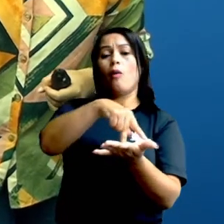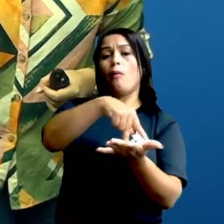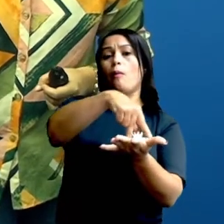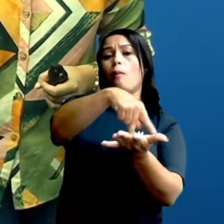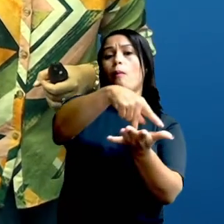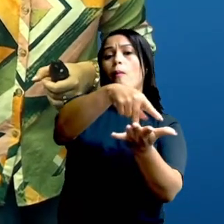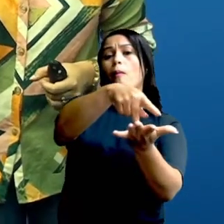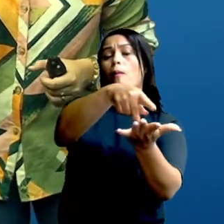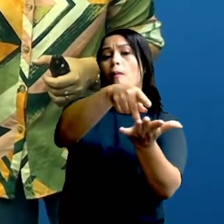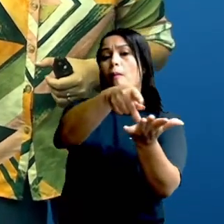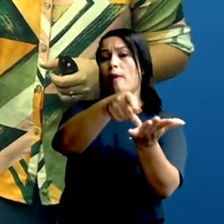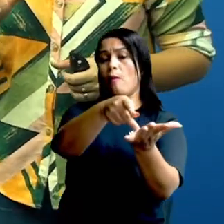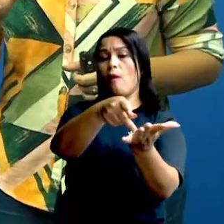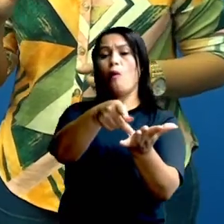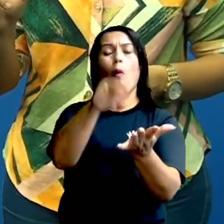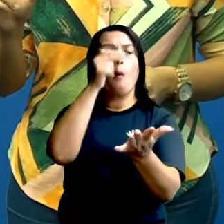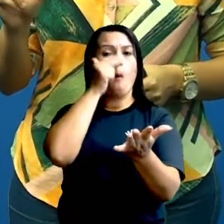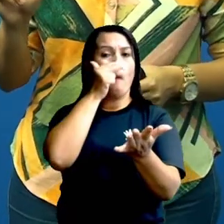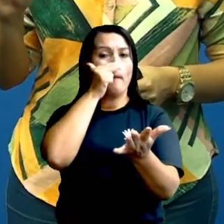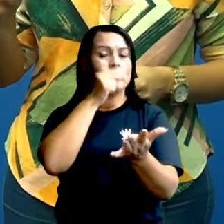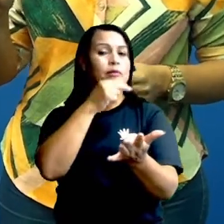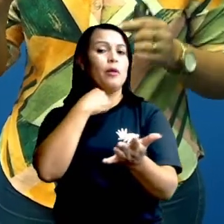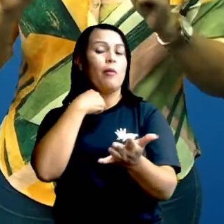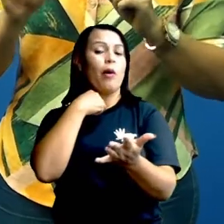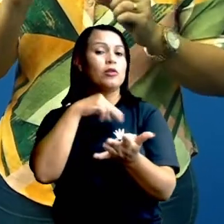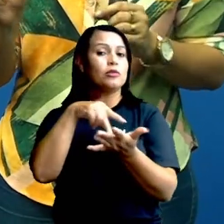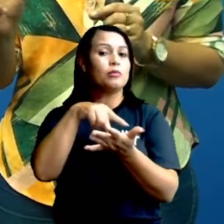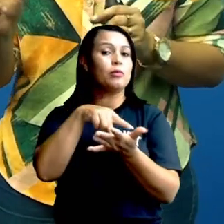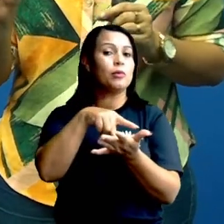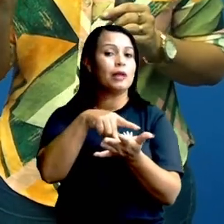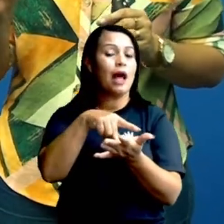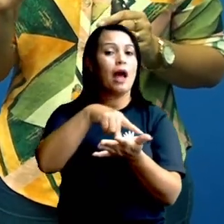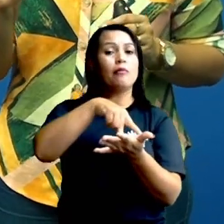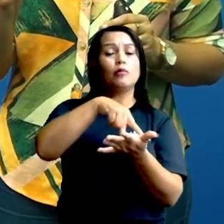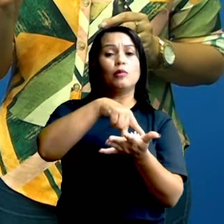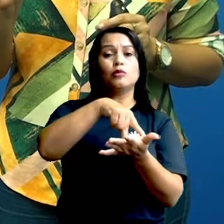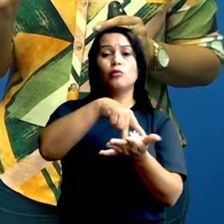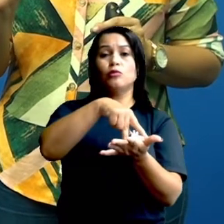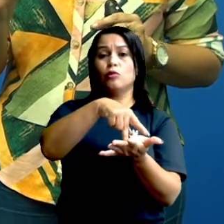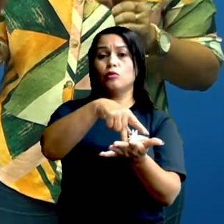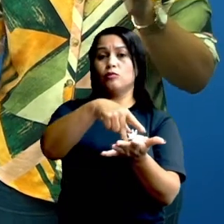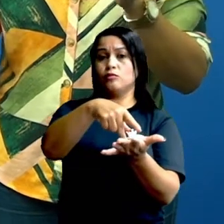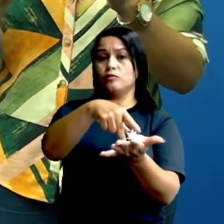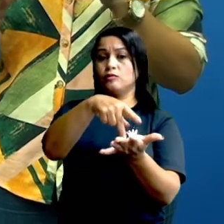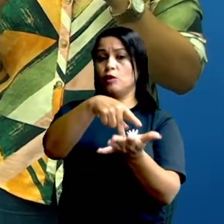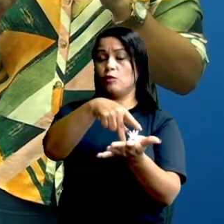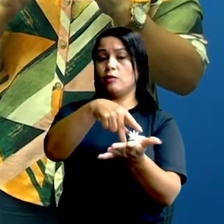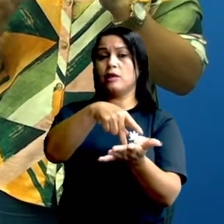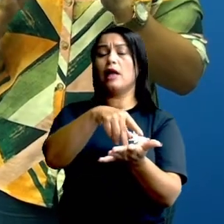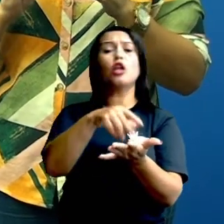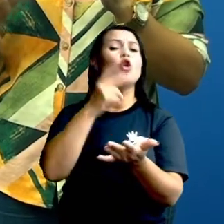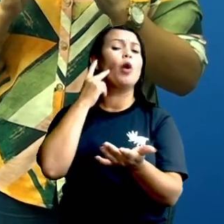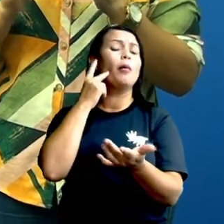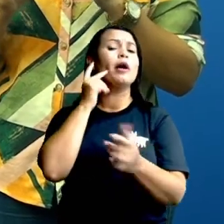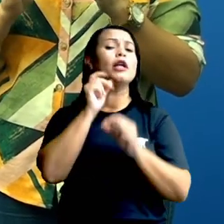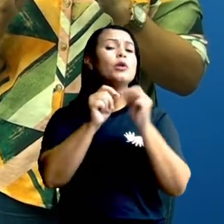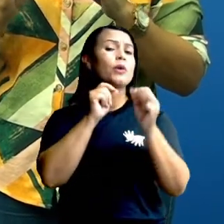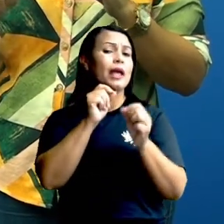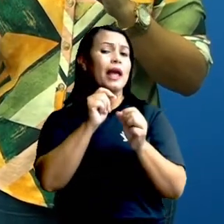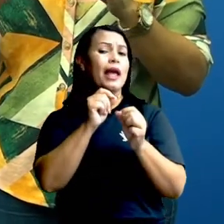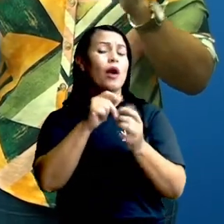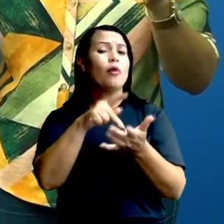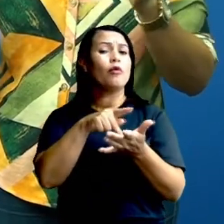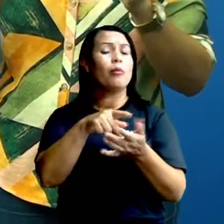mesma abertura do compasso sem lugar tá não pode mudar abrir o compasso uma vez Então segura aí geralmente o compasso é